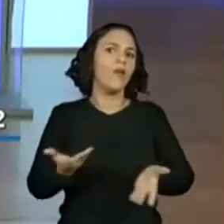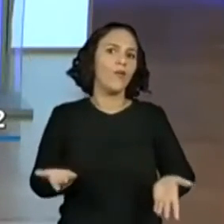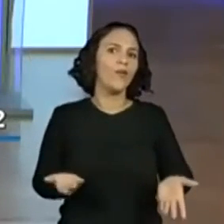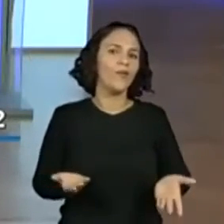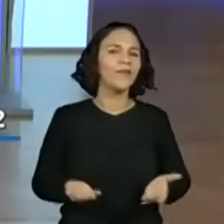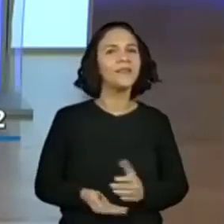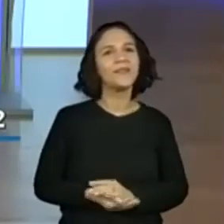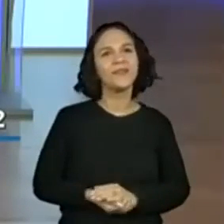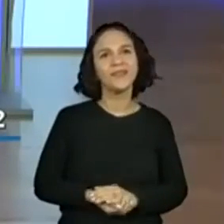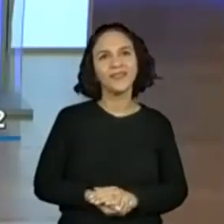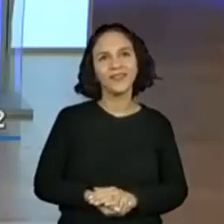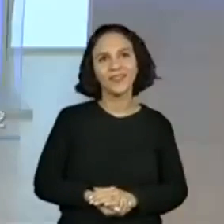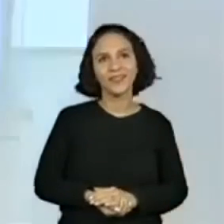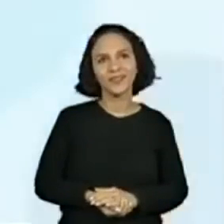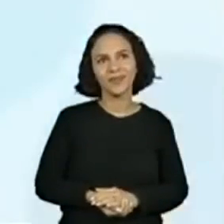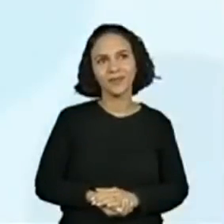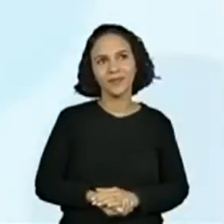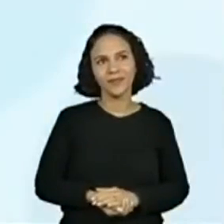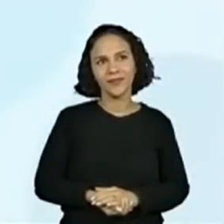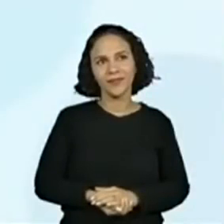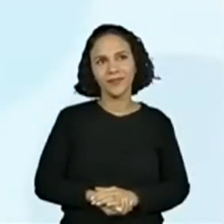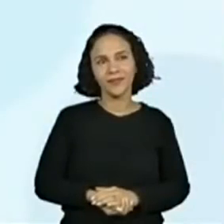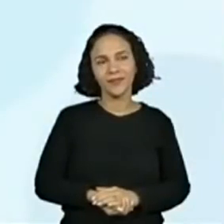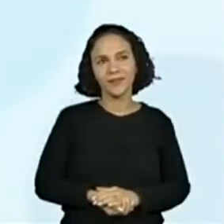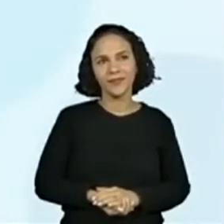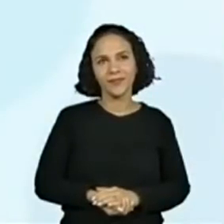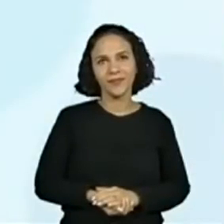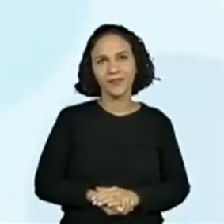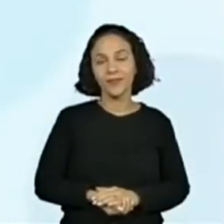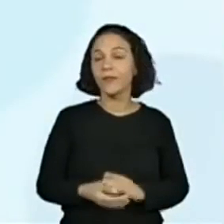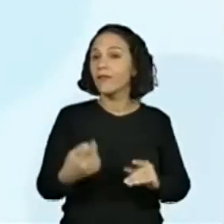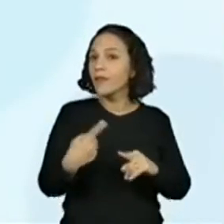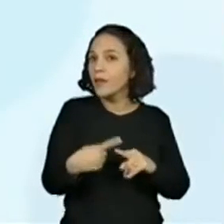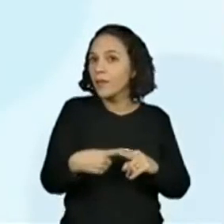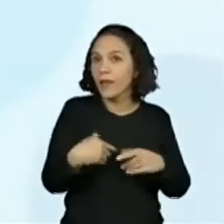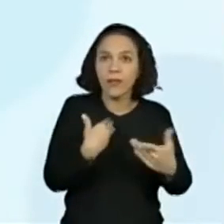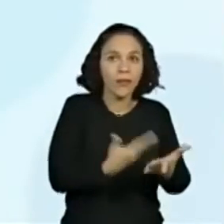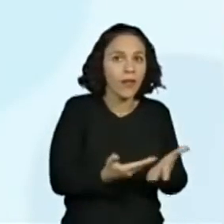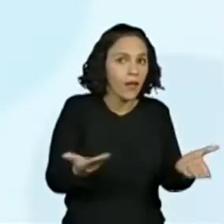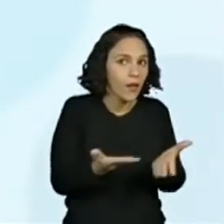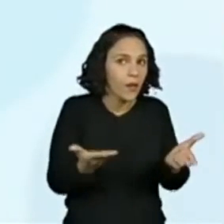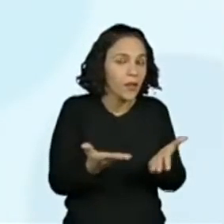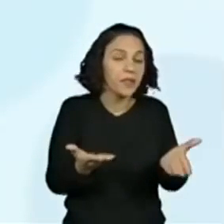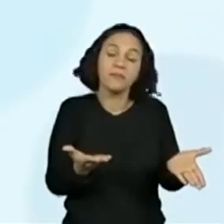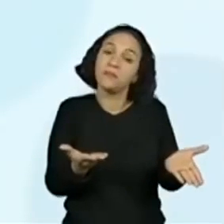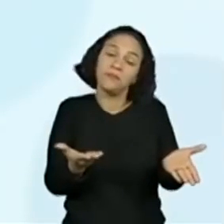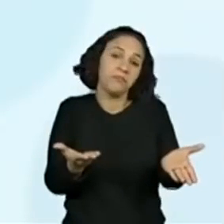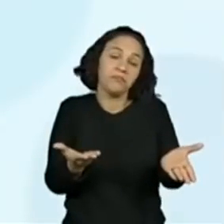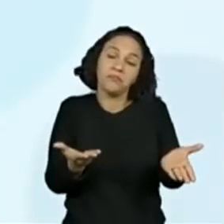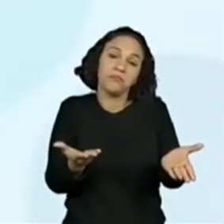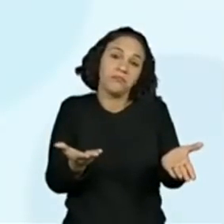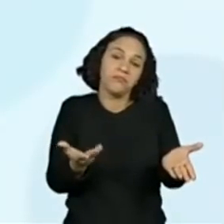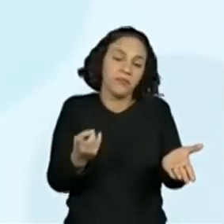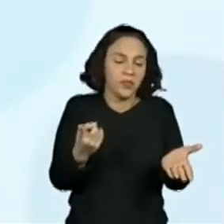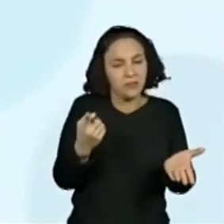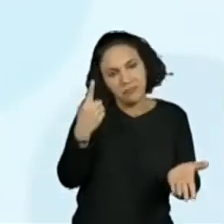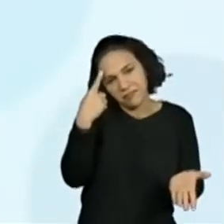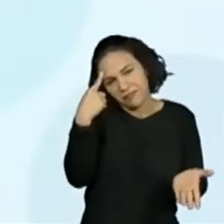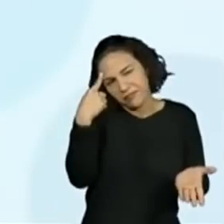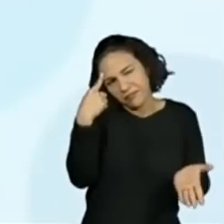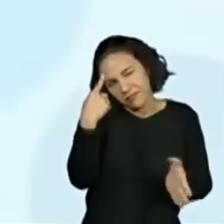Então, vamos colocar aqui. Fugiu para a floresta. Porque, por enquanto, ele ainda está com aquela coisa de ter um